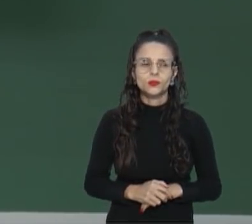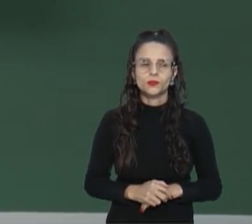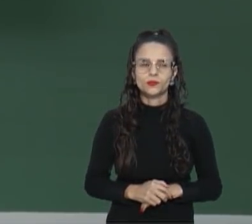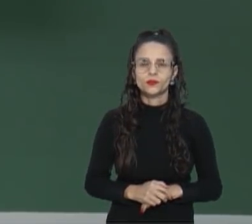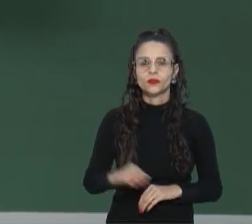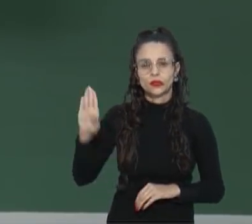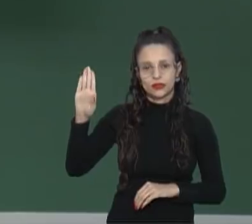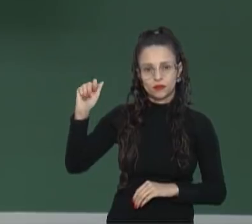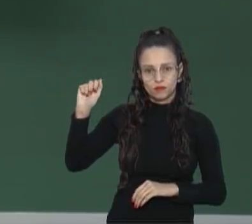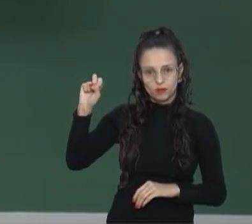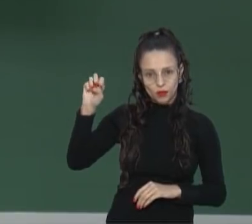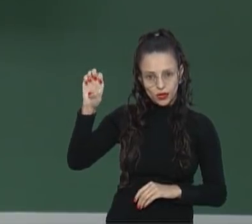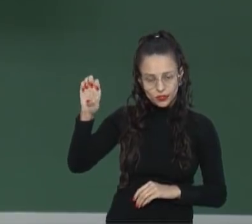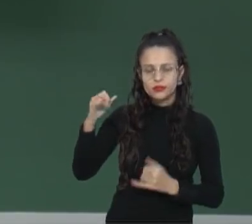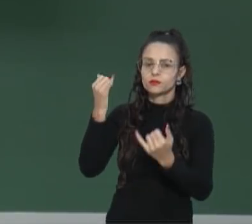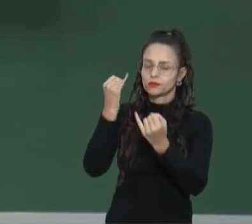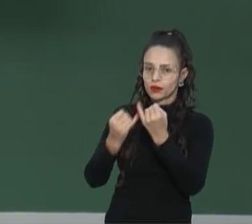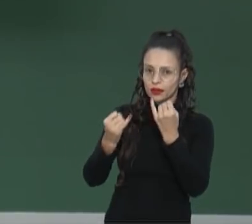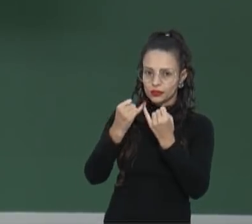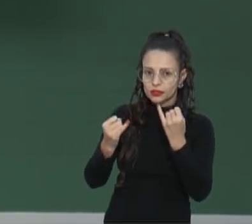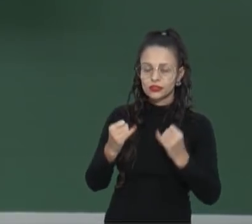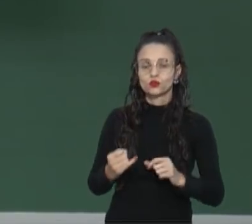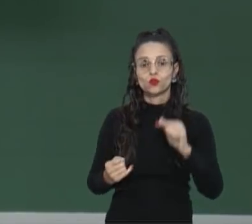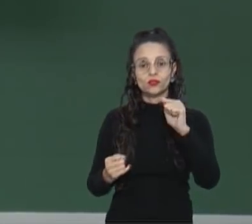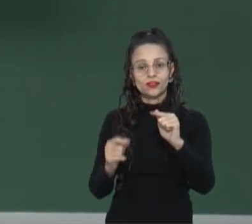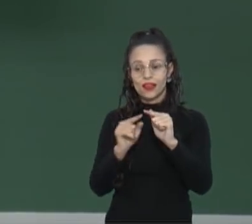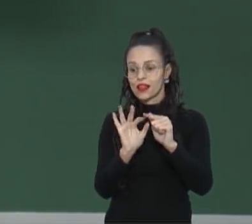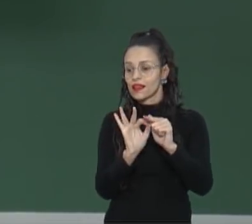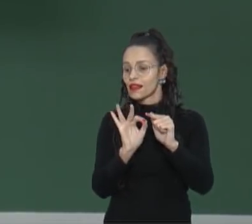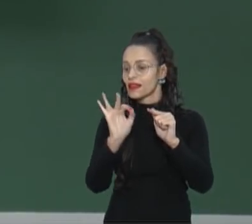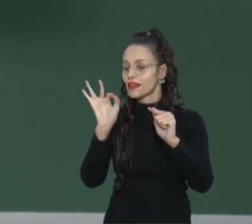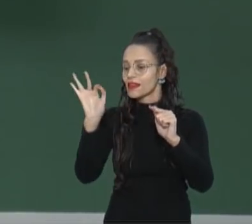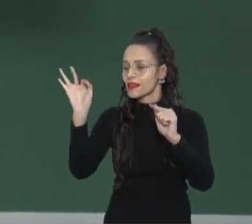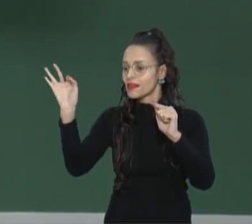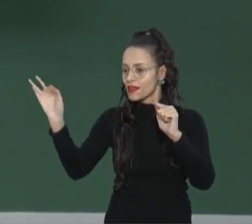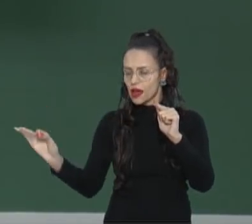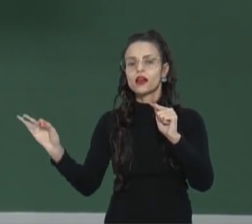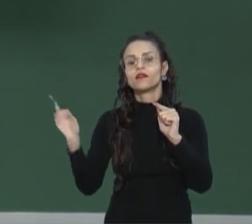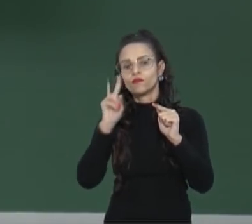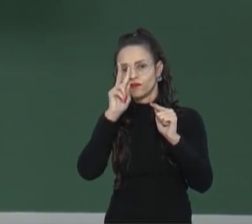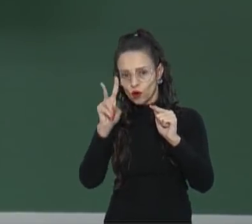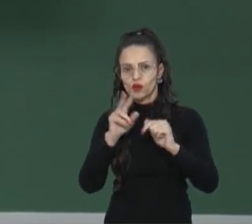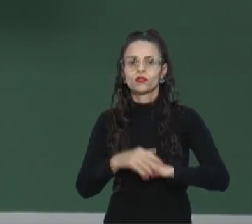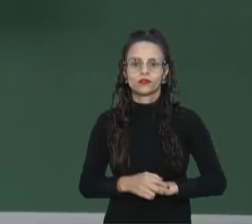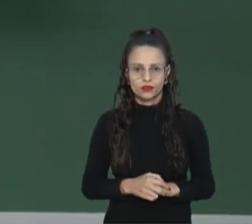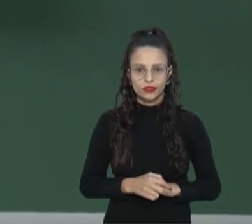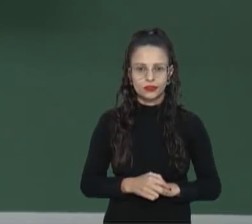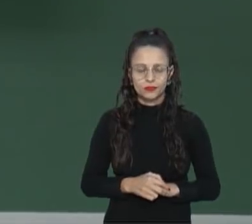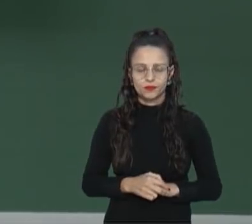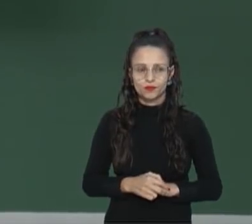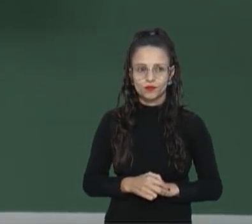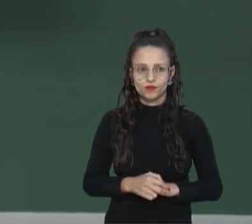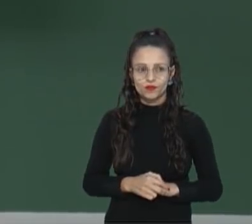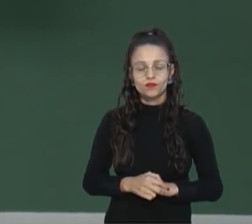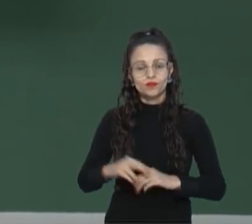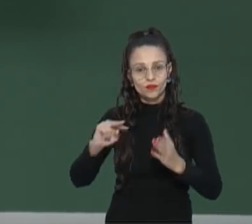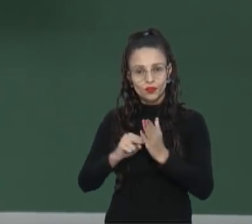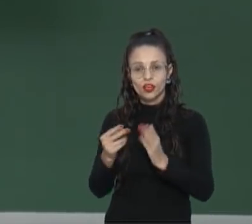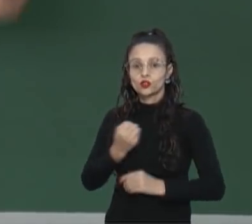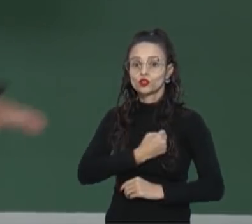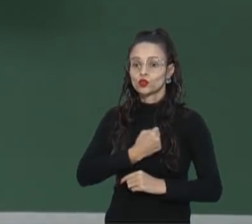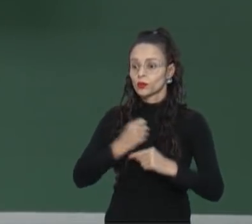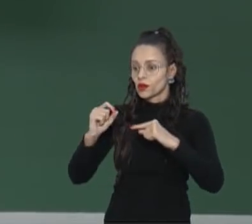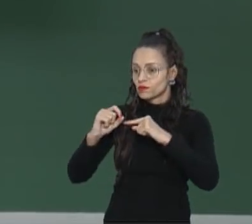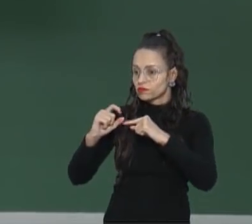algo parecido. Quanto mais longe do 7, mais forte. Então, no caso das bases, quanto maior o valor,